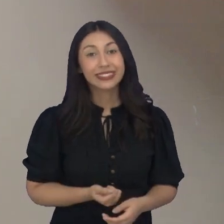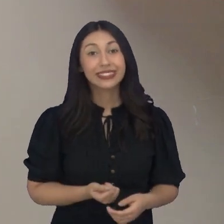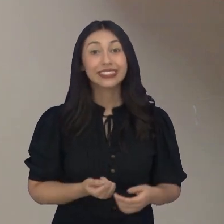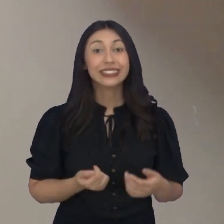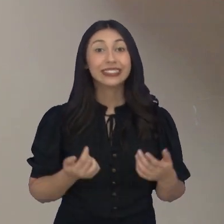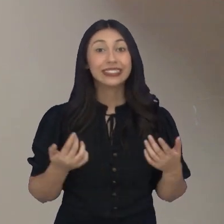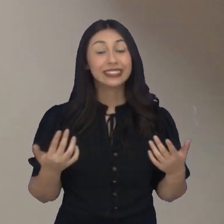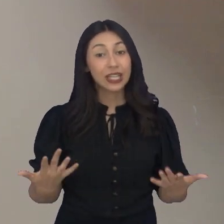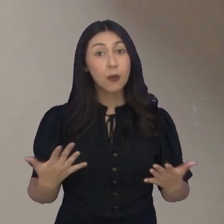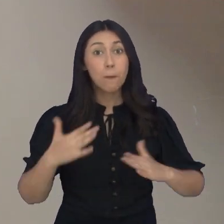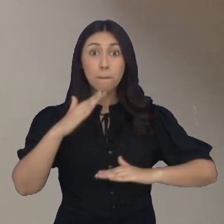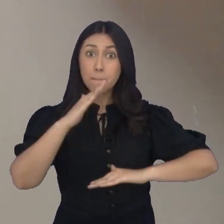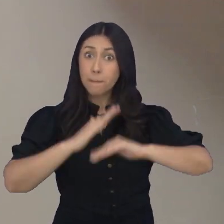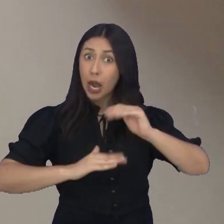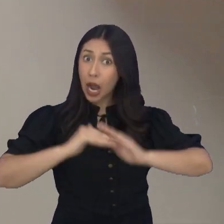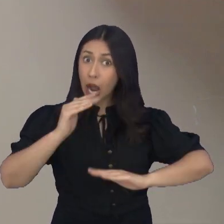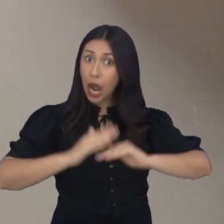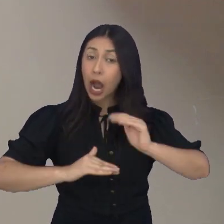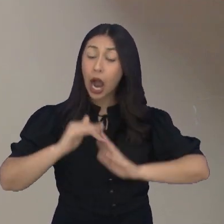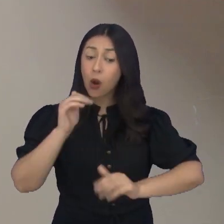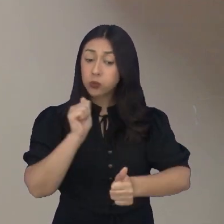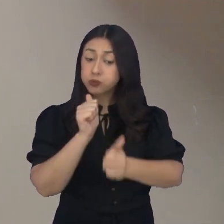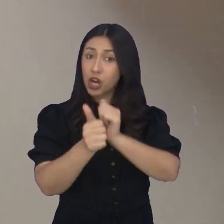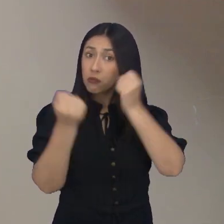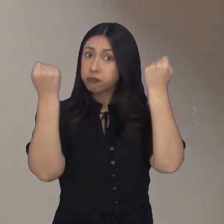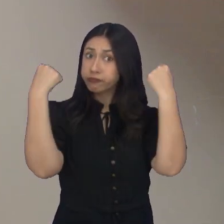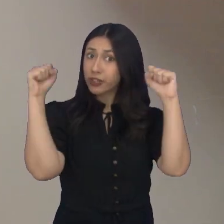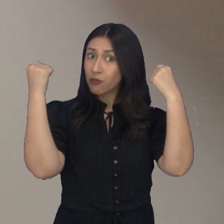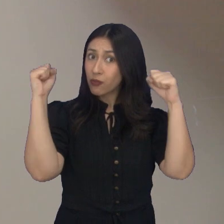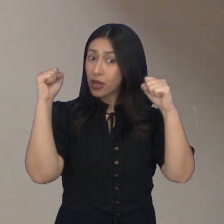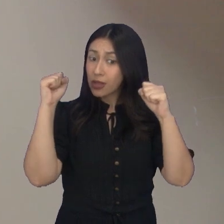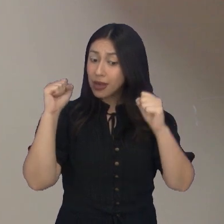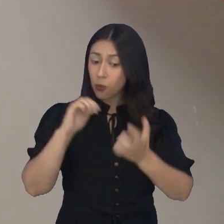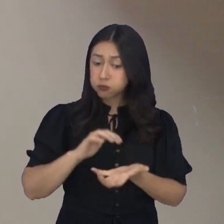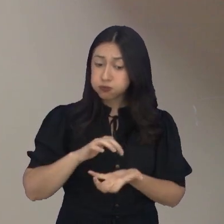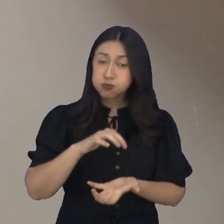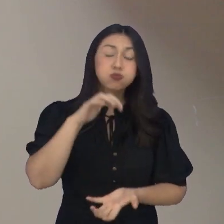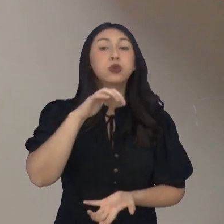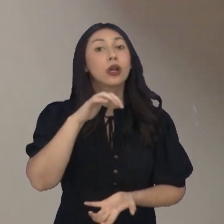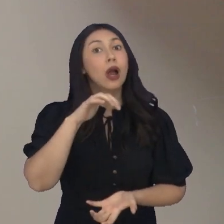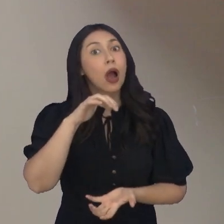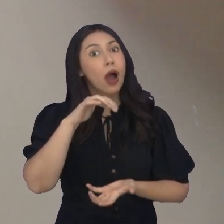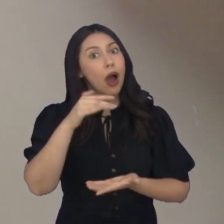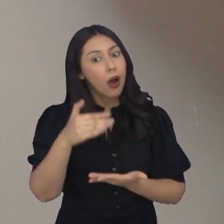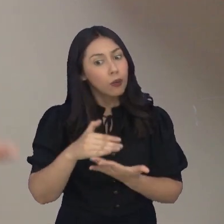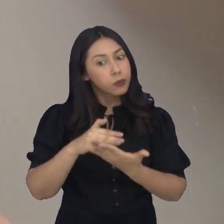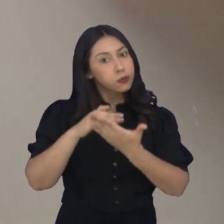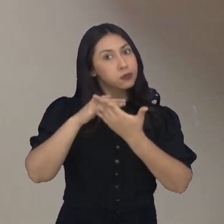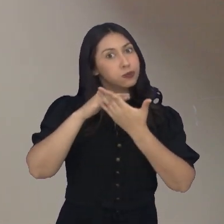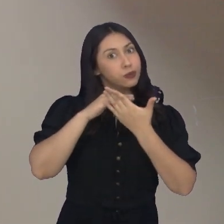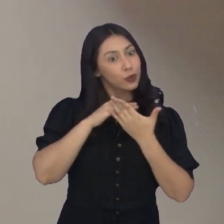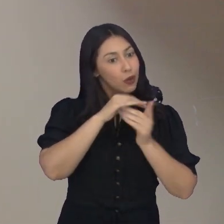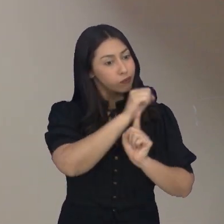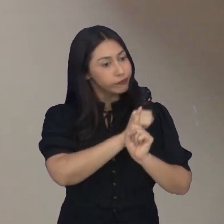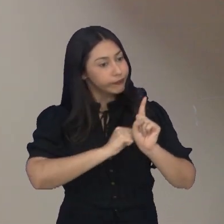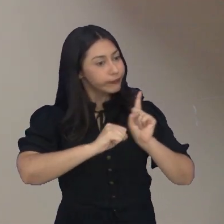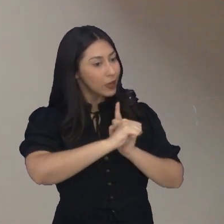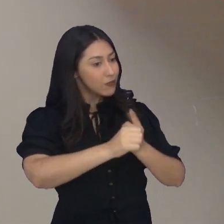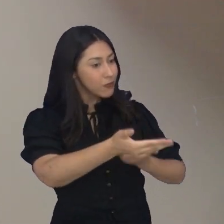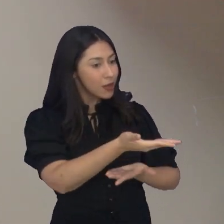Gente, praticar atividade física em idades mais avançadas pode melhorar as habilidades de